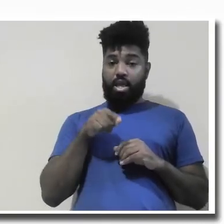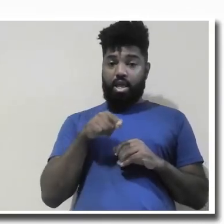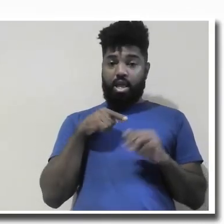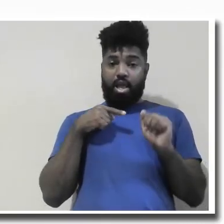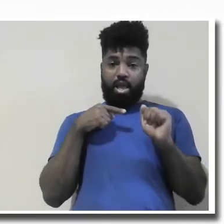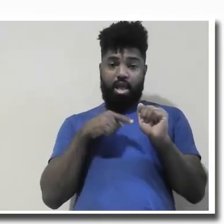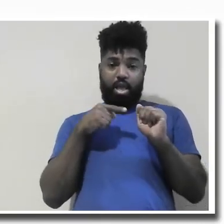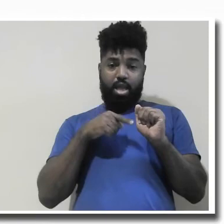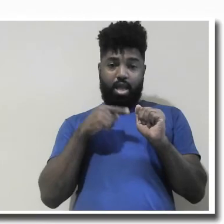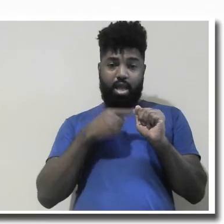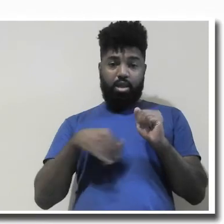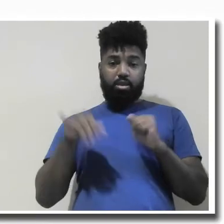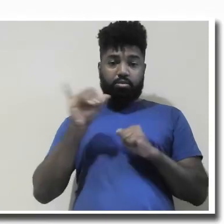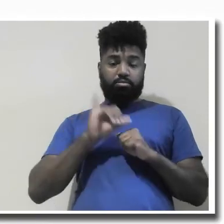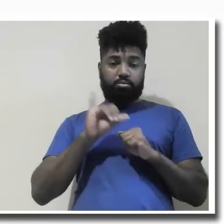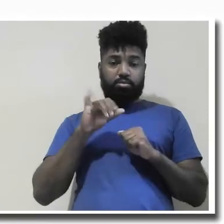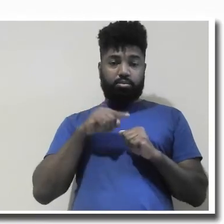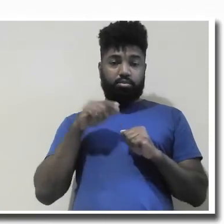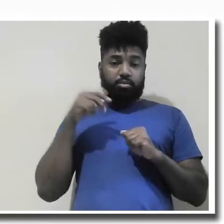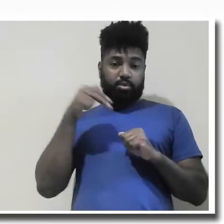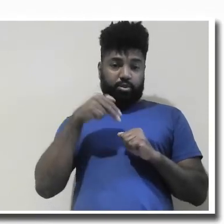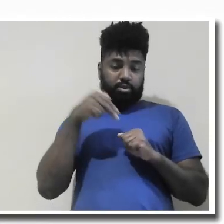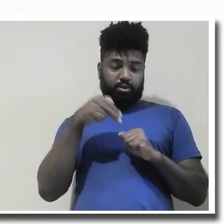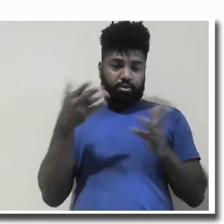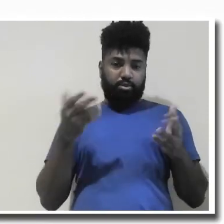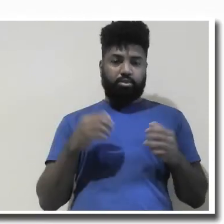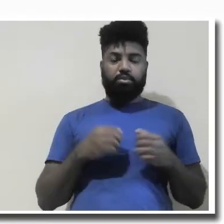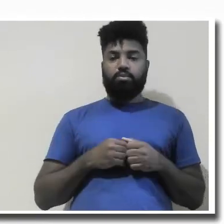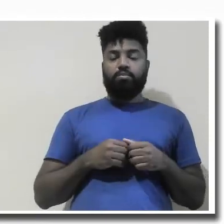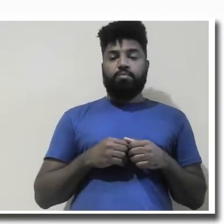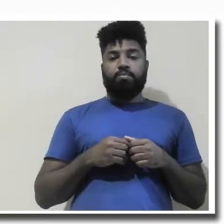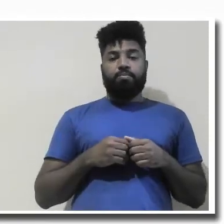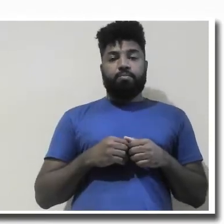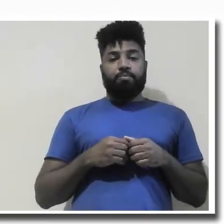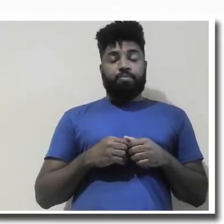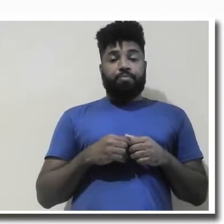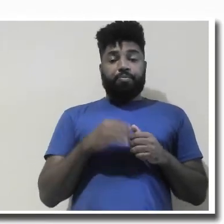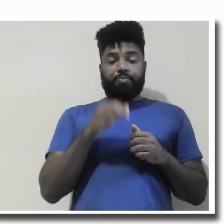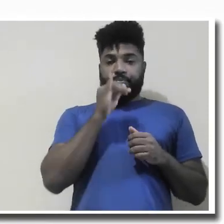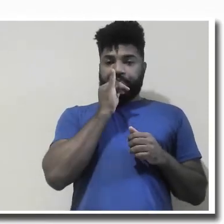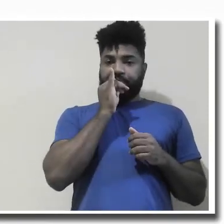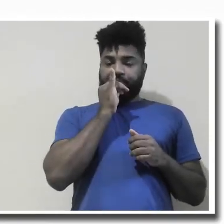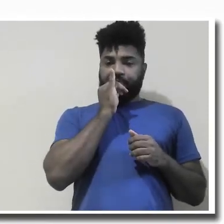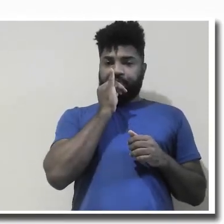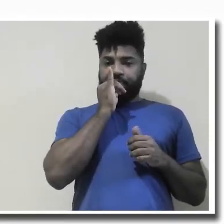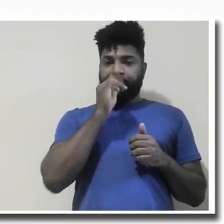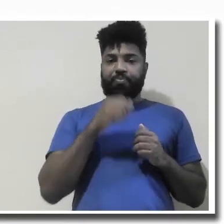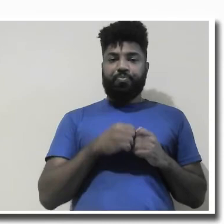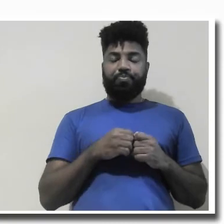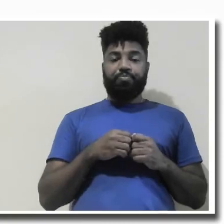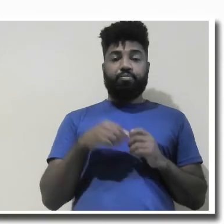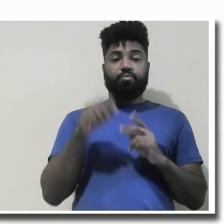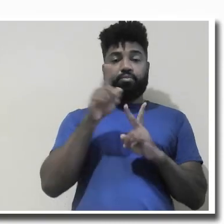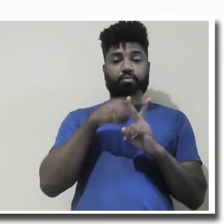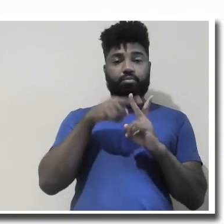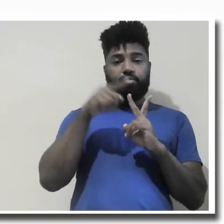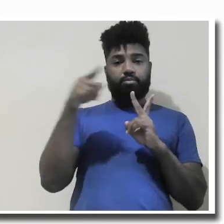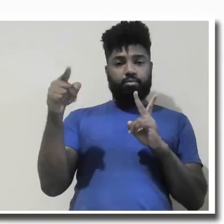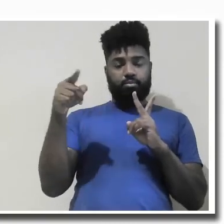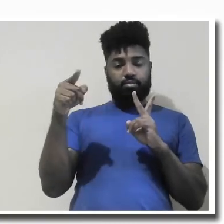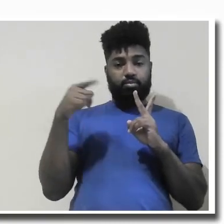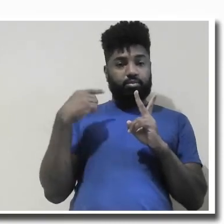a M. Como exemplo, calculemos a raiz quadrada de 4